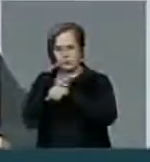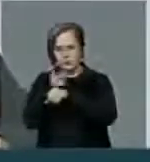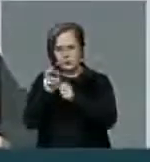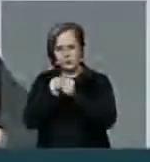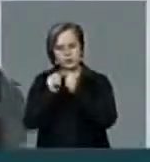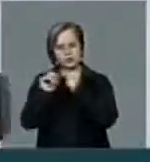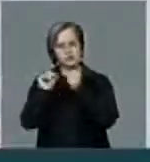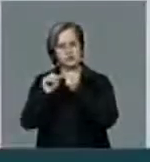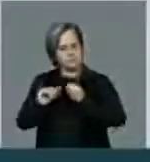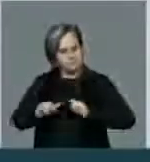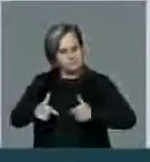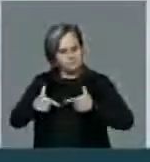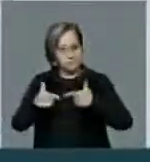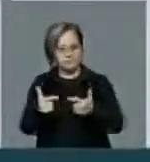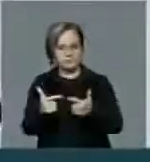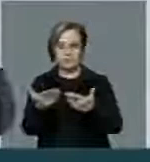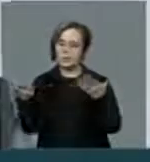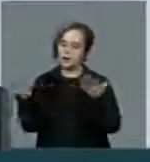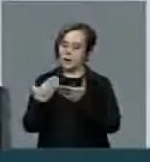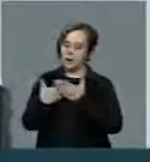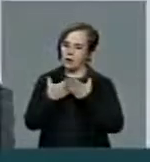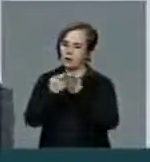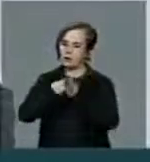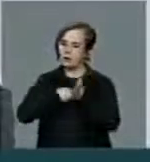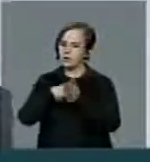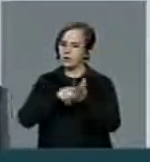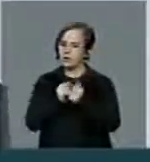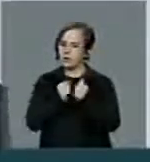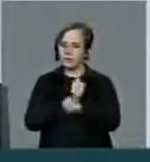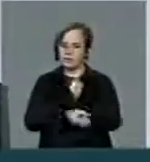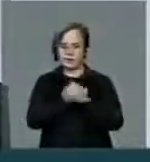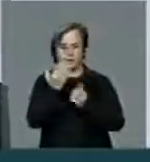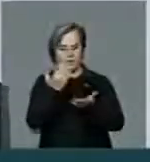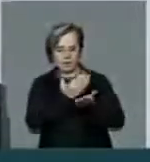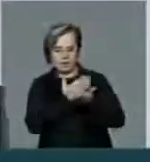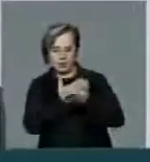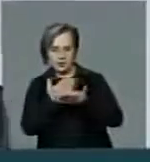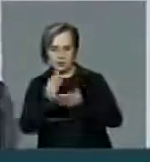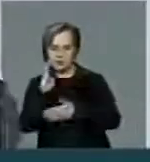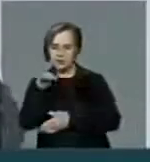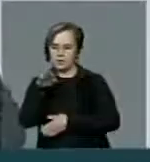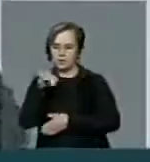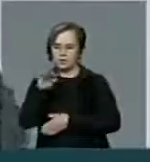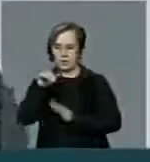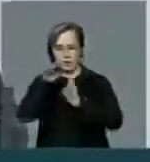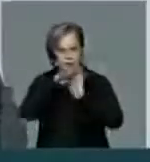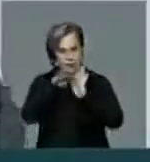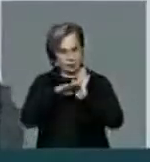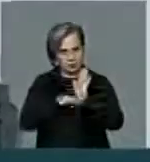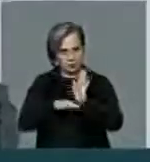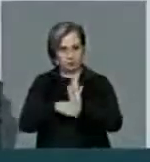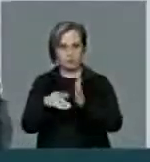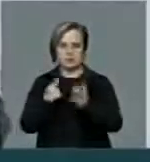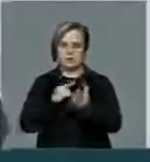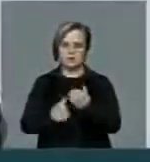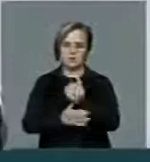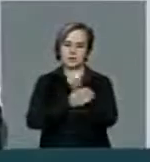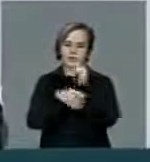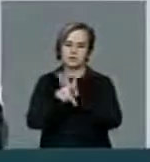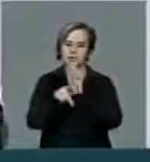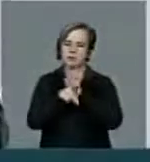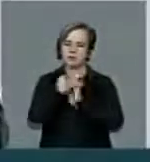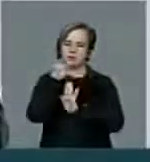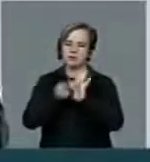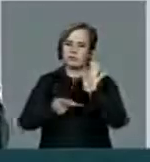fazer. E entrar, está agora em análise nas várias fases que o BNDES estabelece. Tenho assegurado do BNDES que os projetos